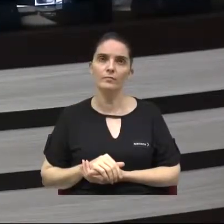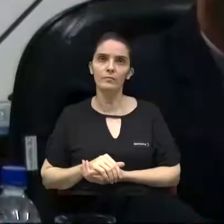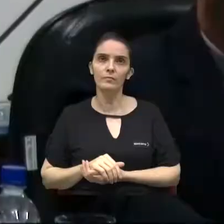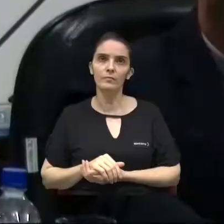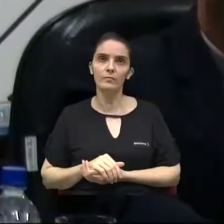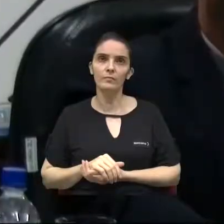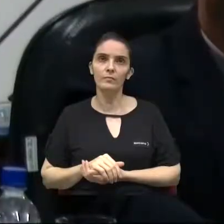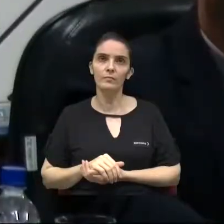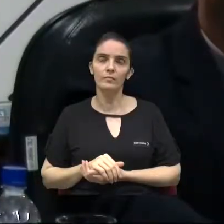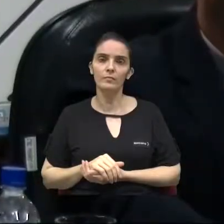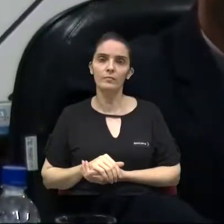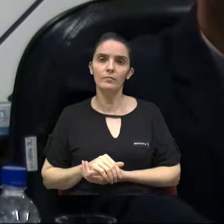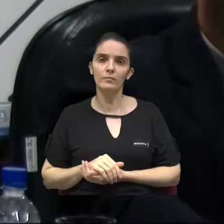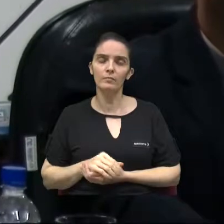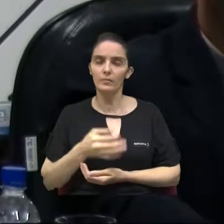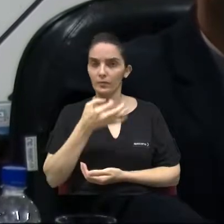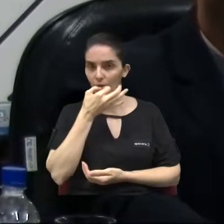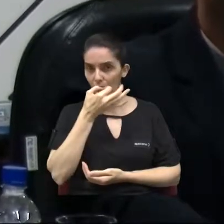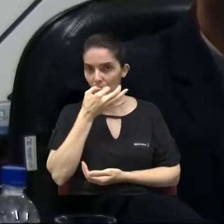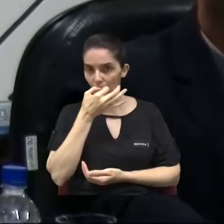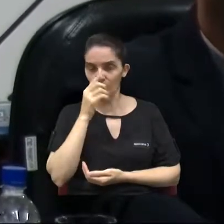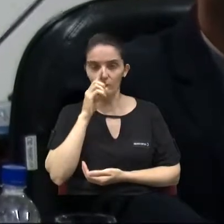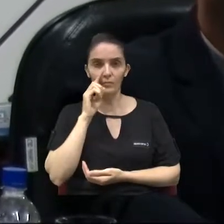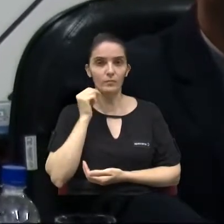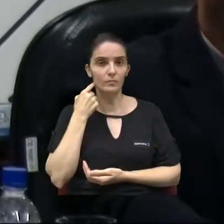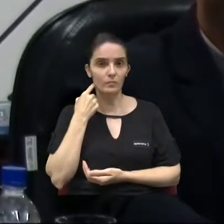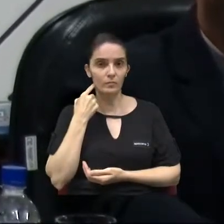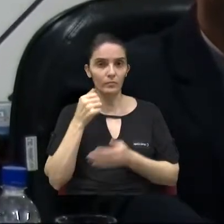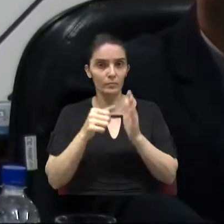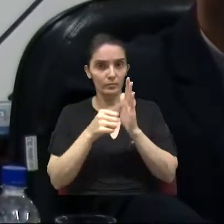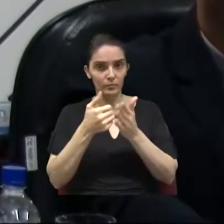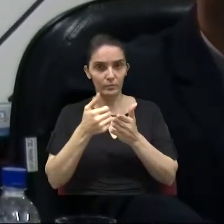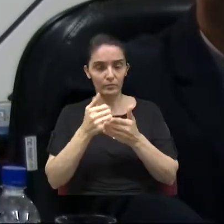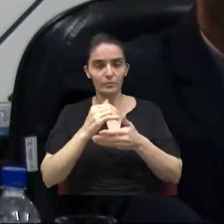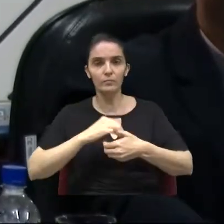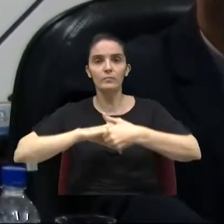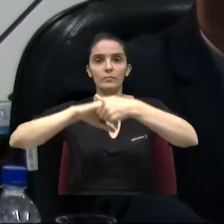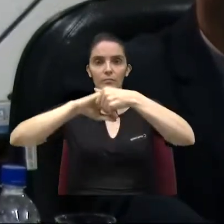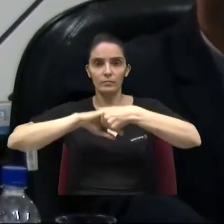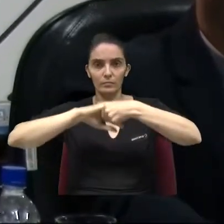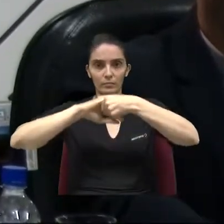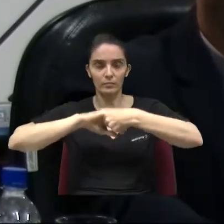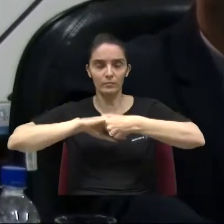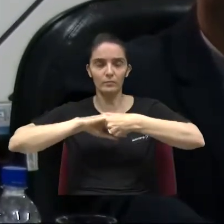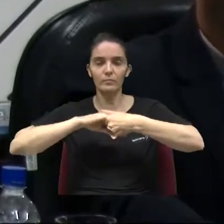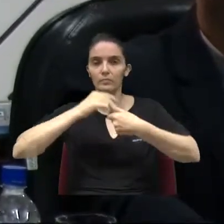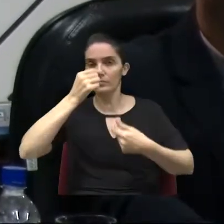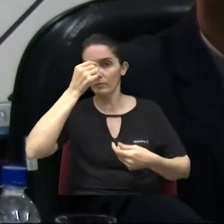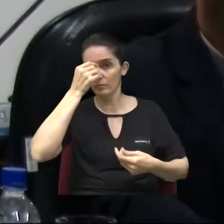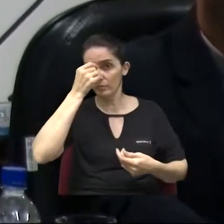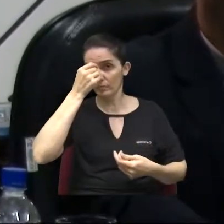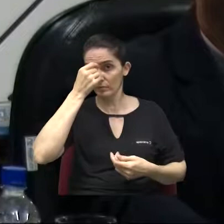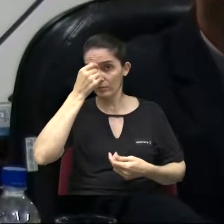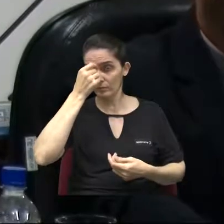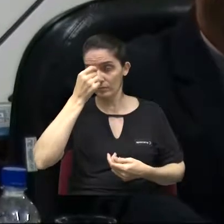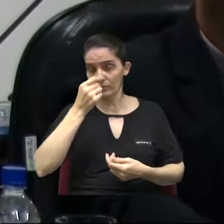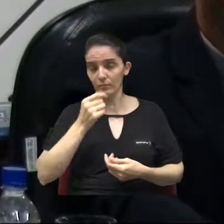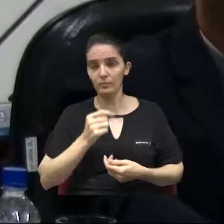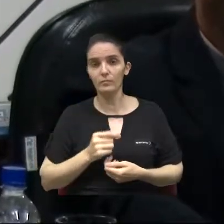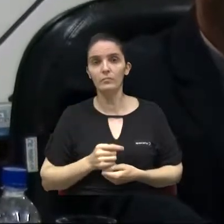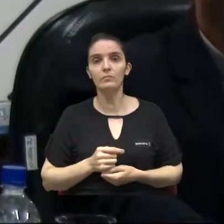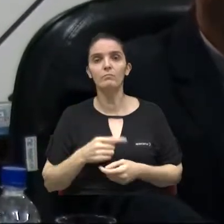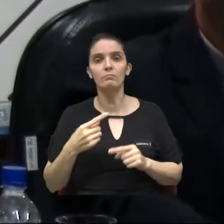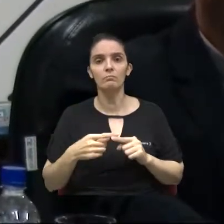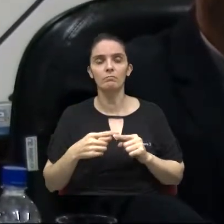eu gostaria de dar a minha opinião. Aliás, em primeiro lugar, parabenizar o vereador Jorge de Freitas por esse